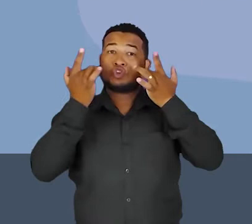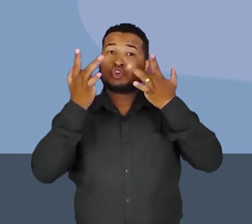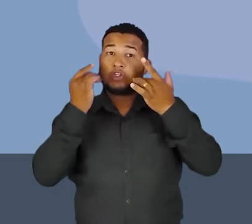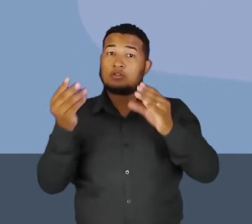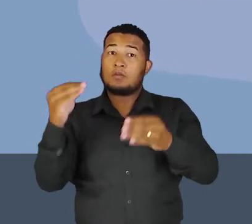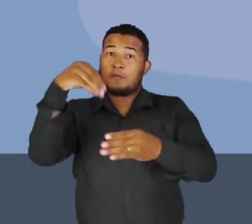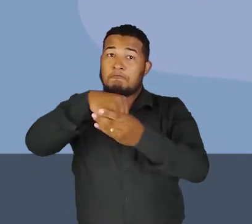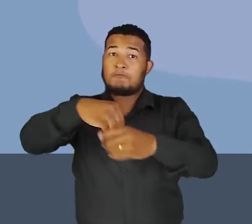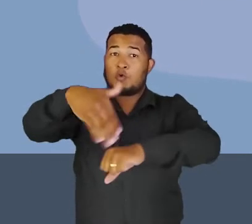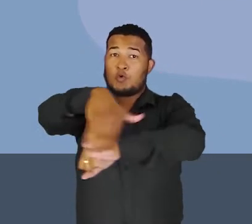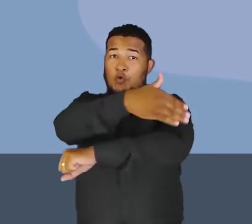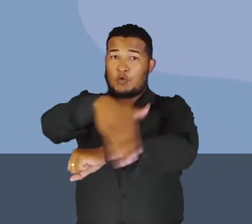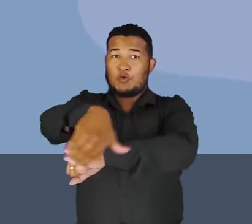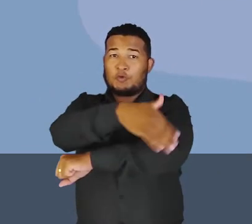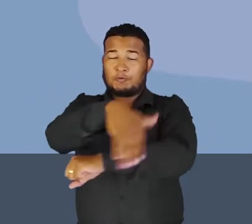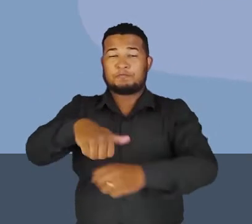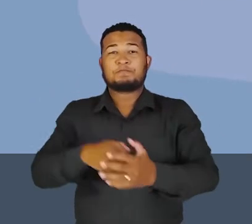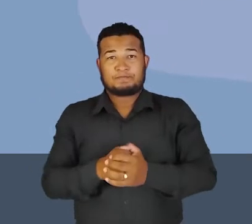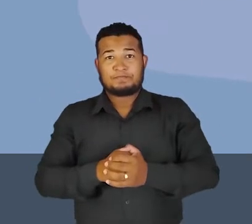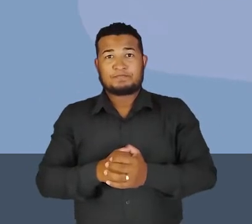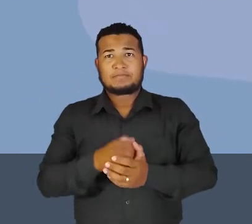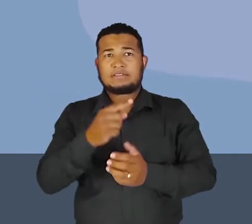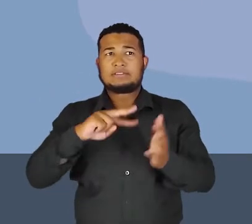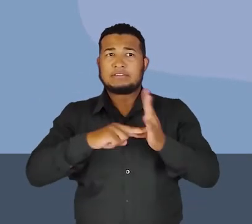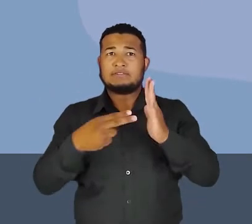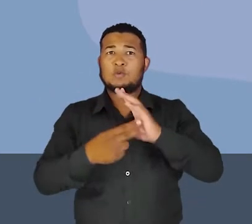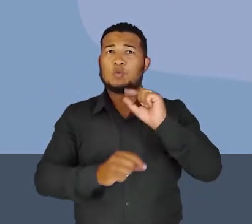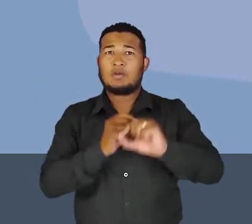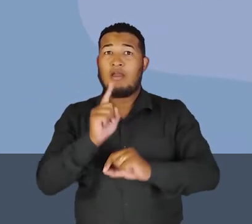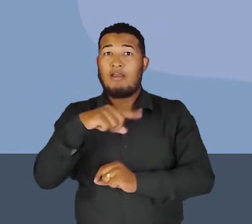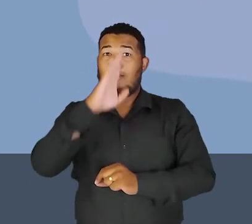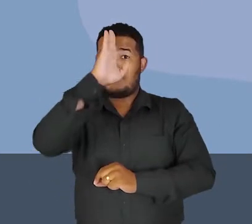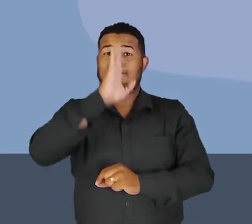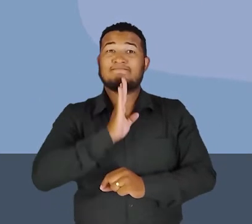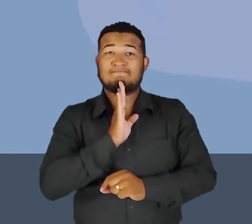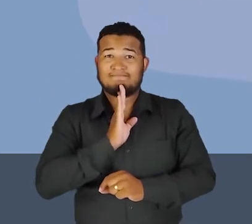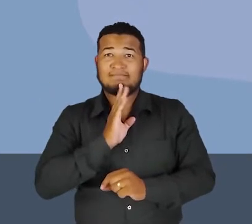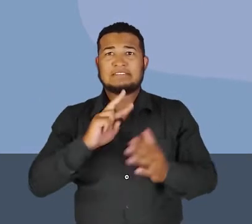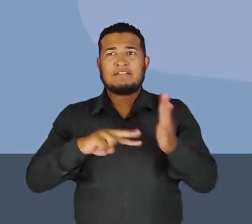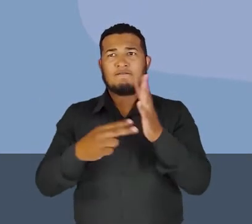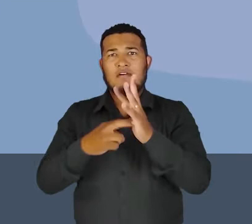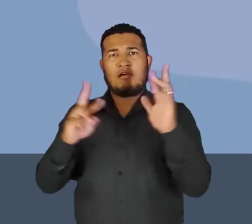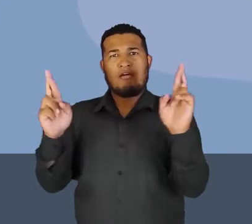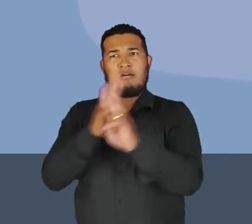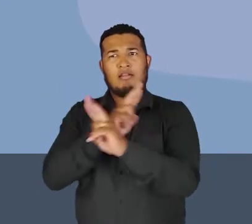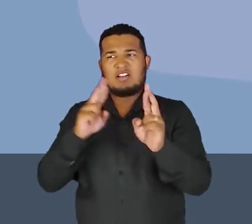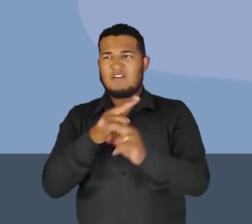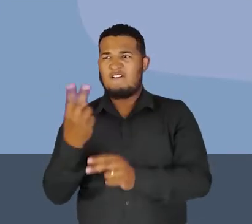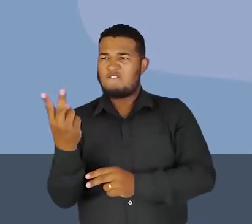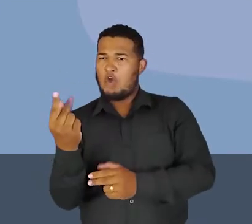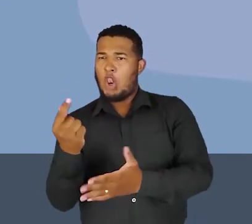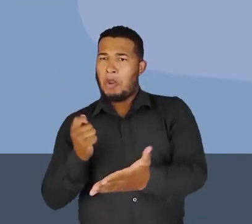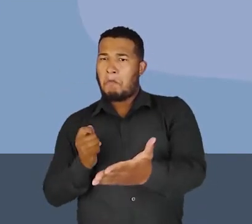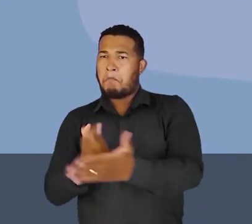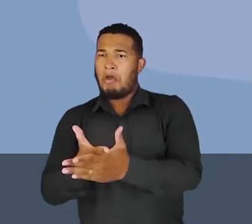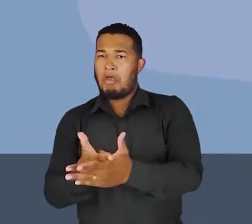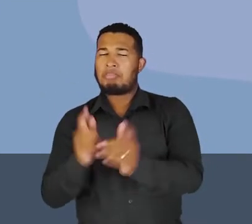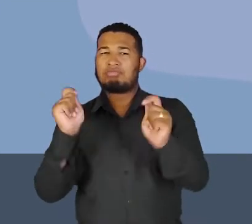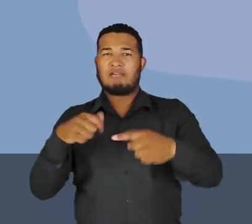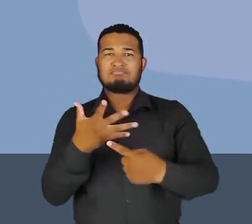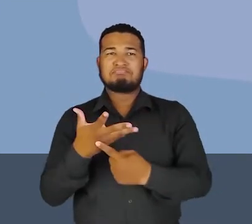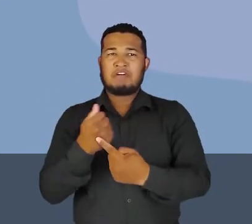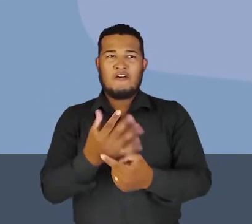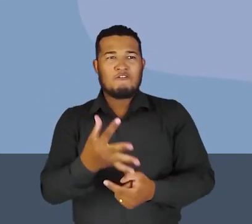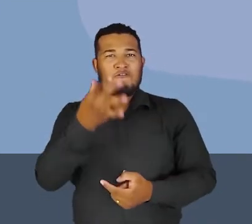E a palavra free, né? Quer dizer, gratuito, quebrando a relação do valor monetário com a arte, né?